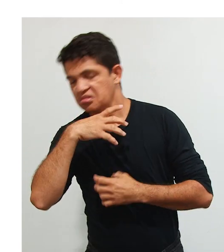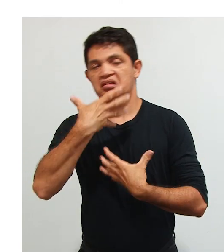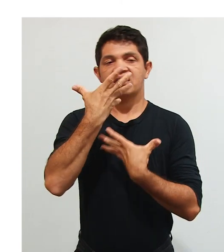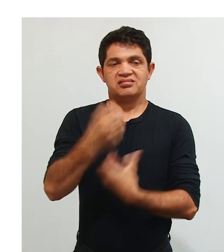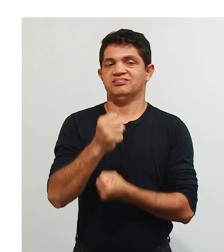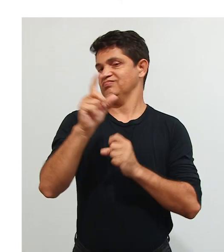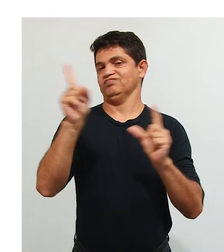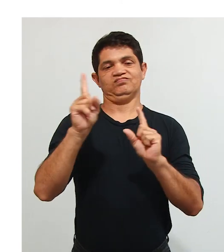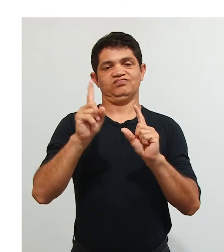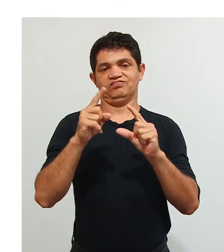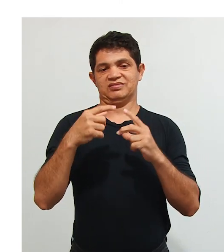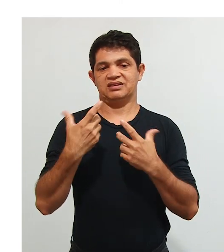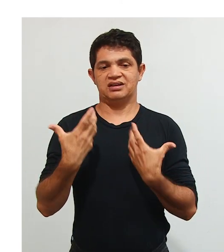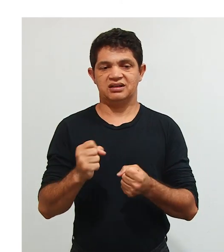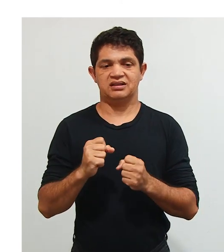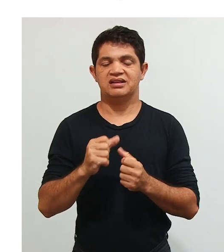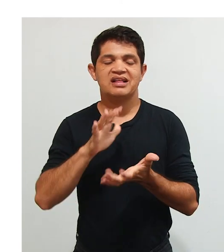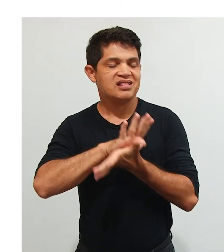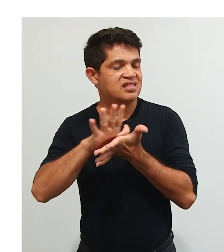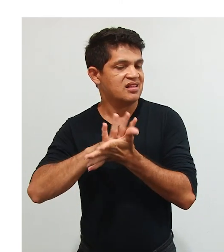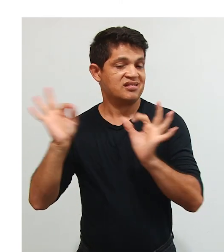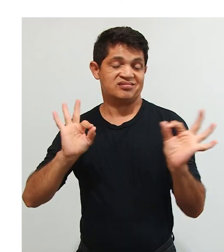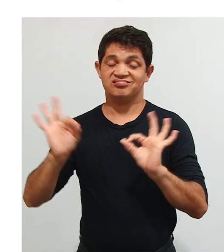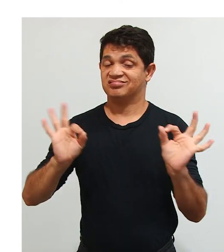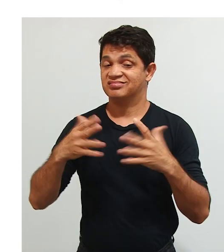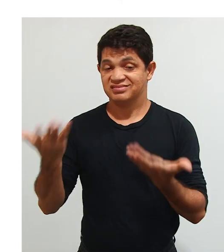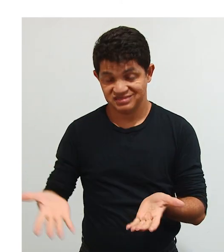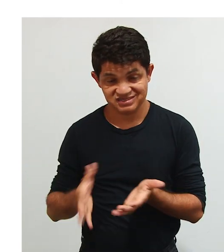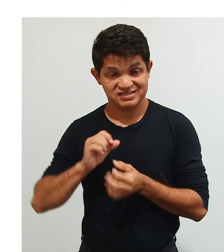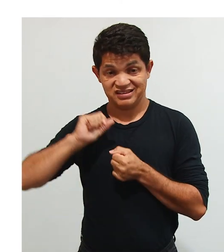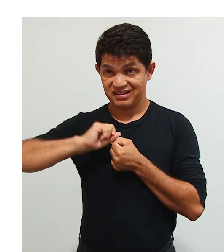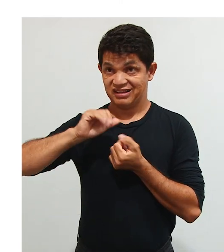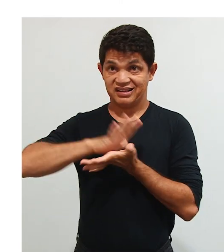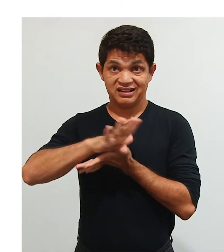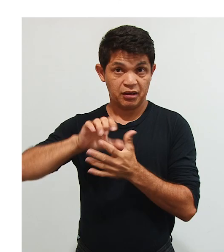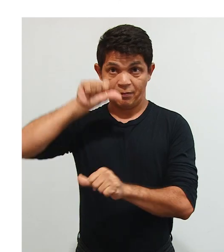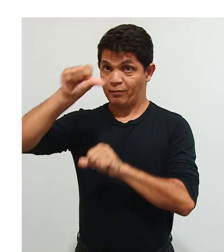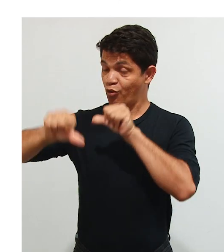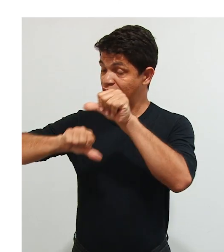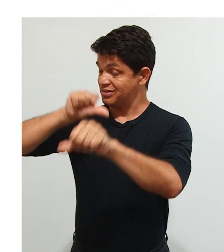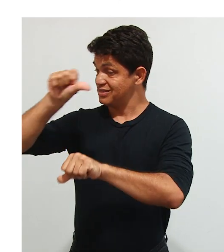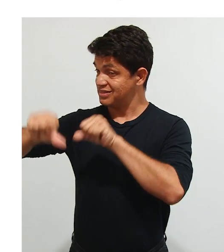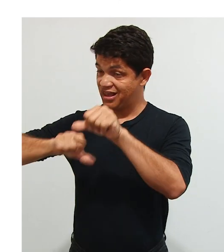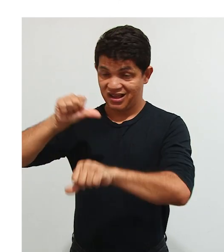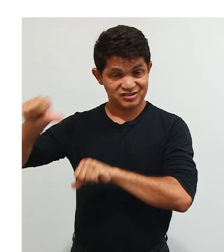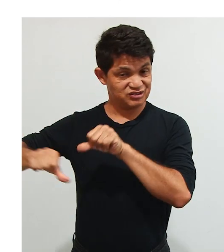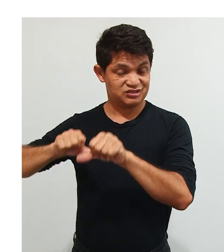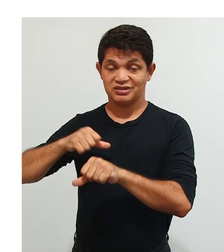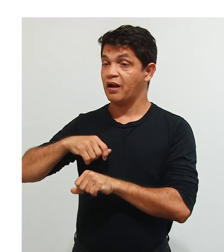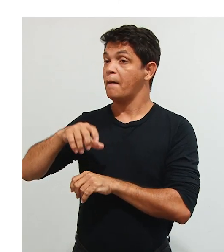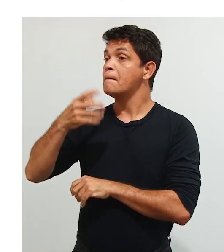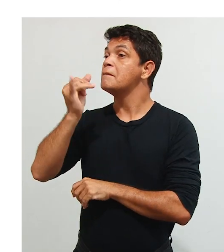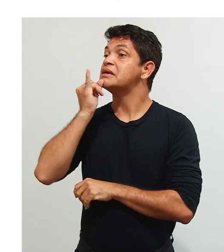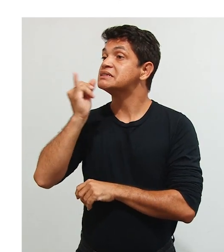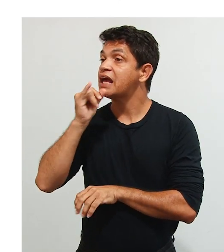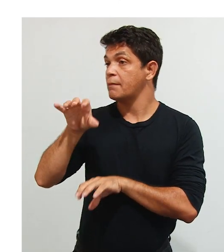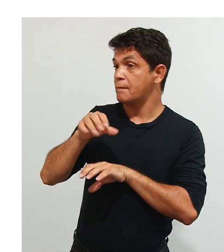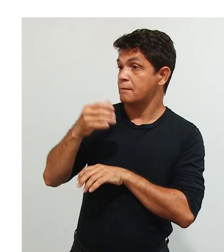de saber que não há nada que nós possamos fazer para mudar alguma realidade, por